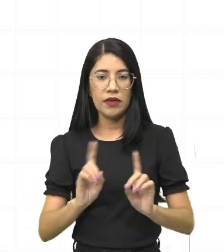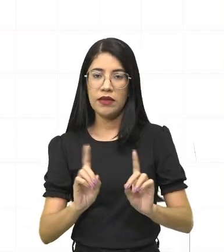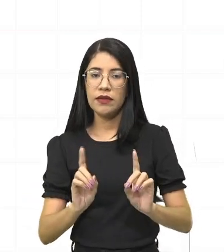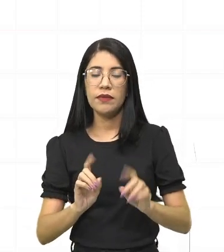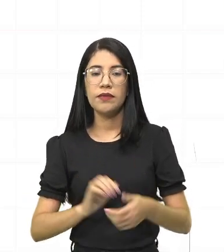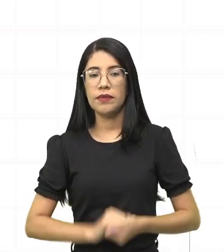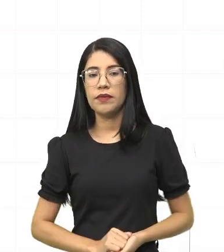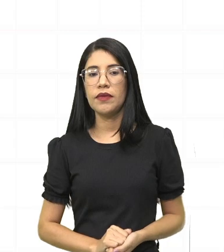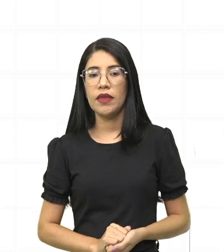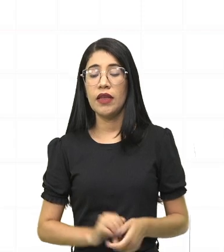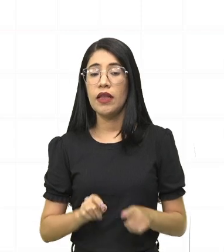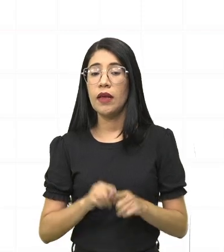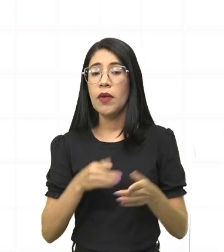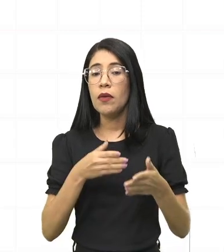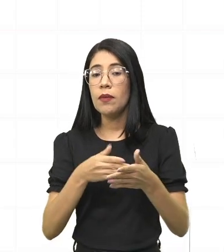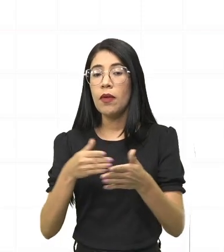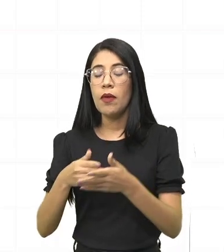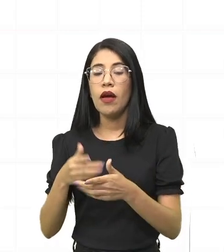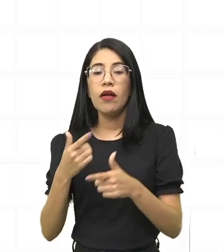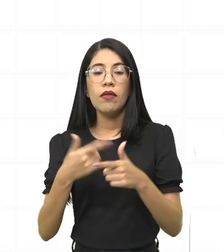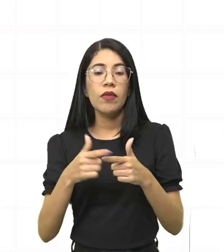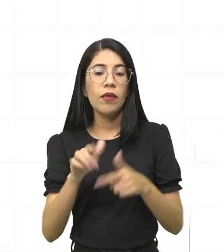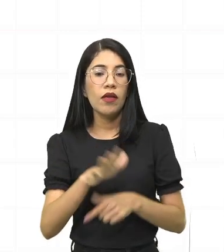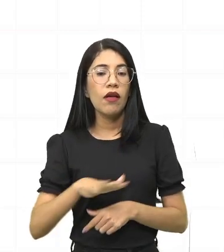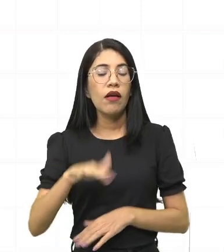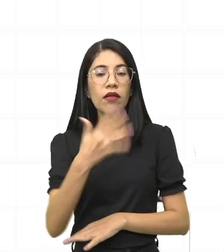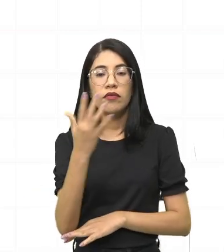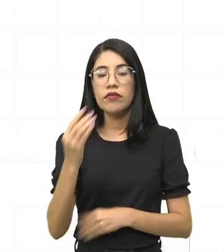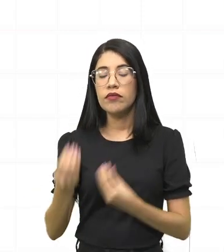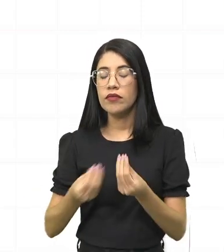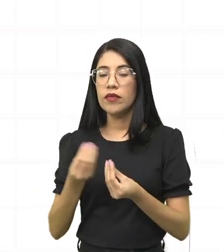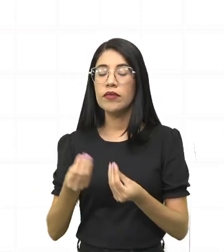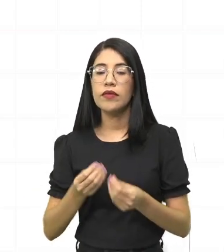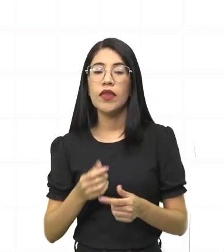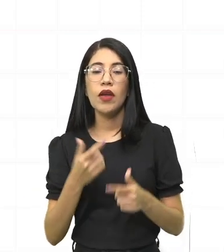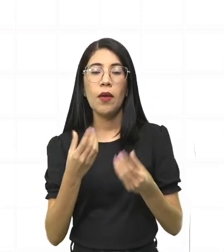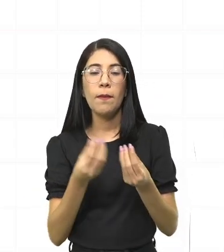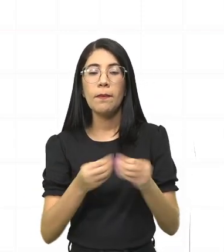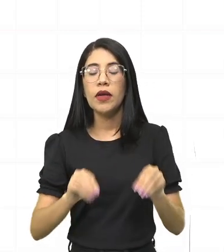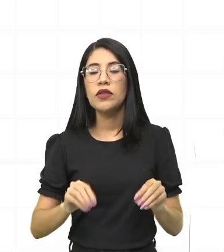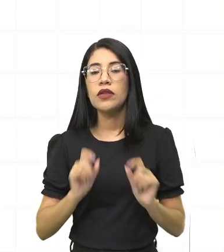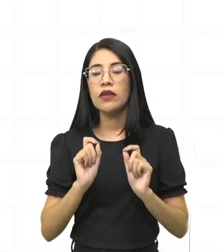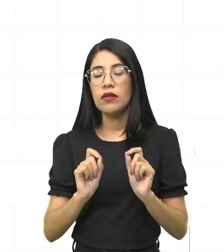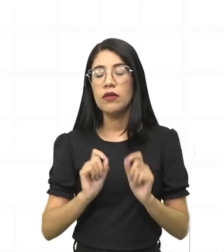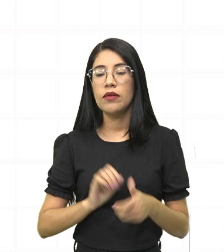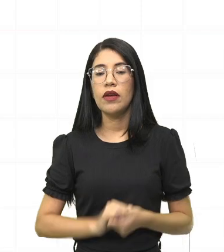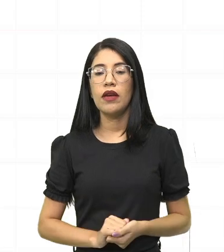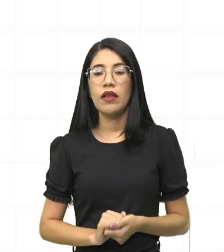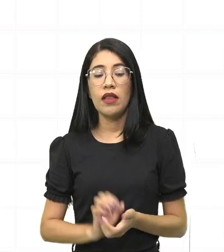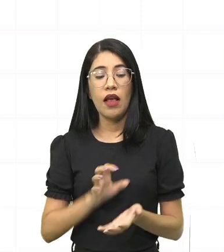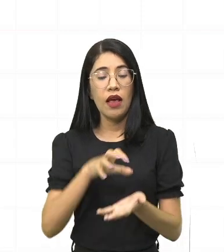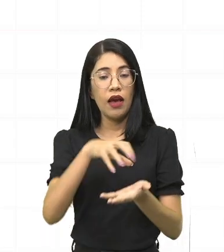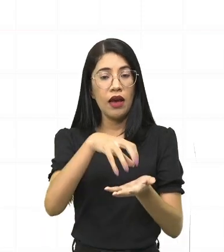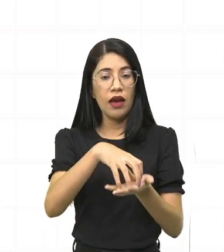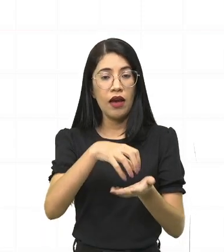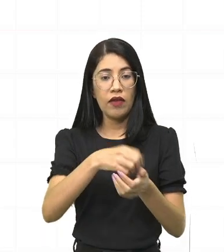Em questão de impacto ambiental, ela pode ocasionar aí, né, a construção de uma usina